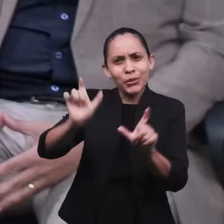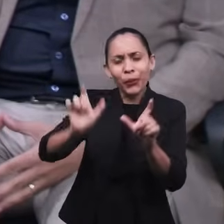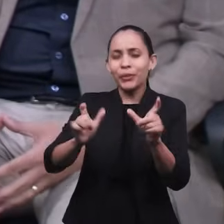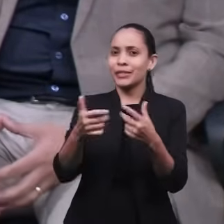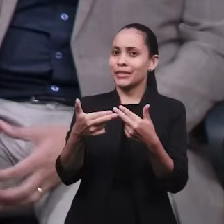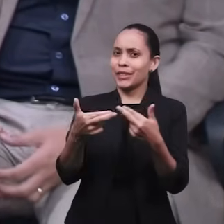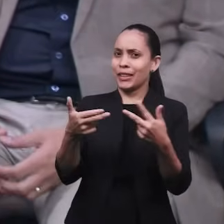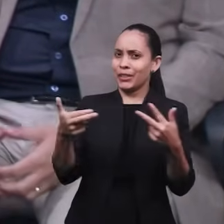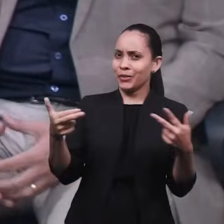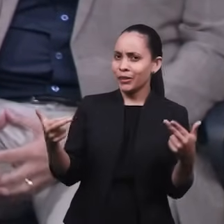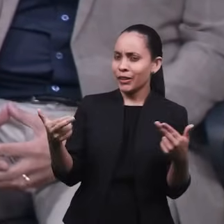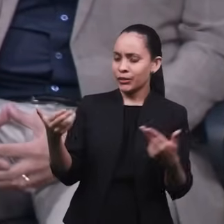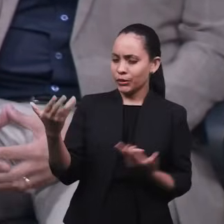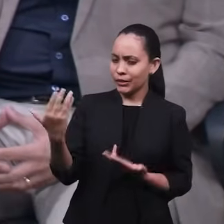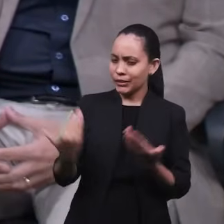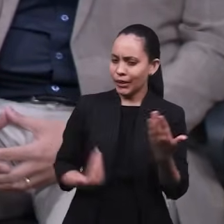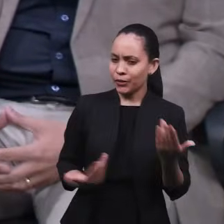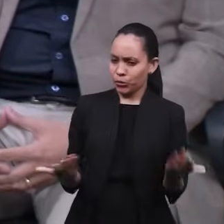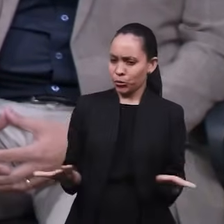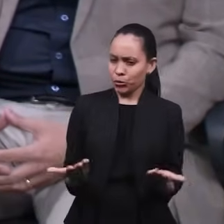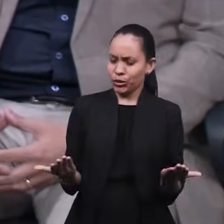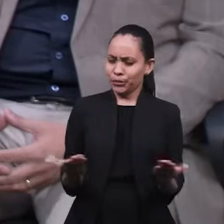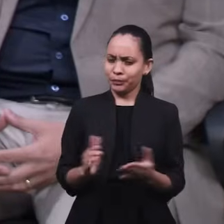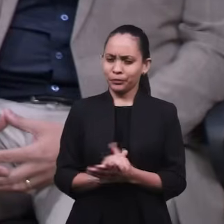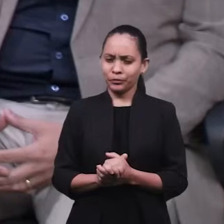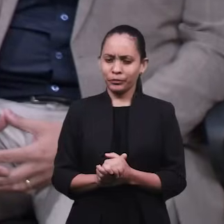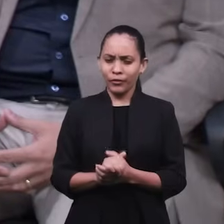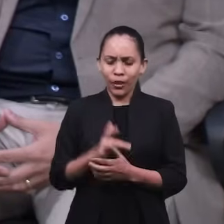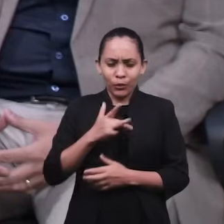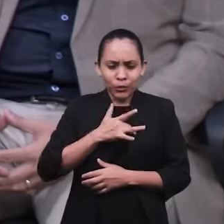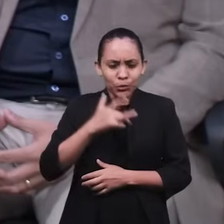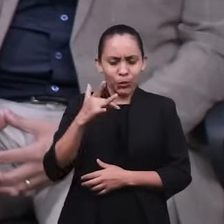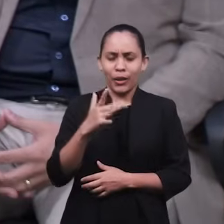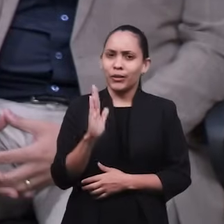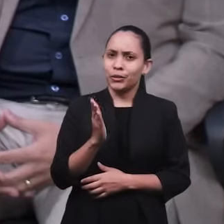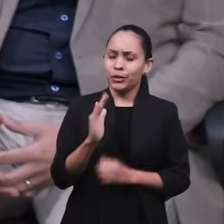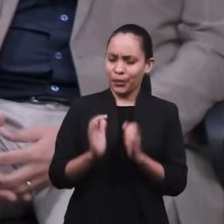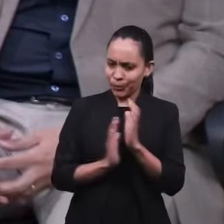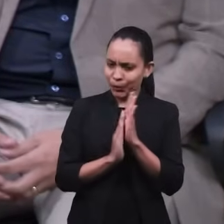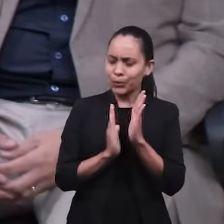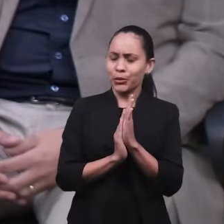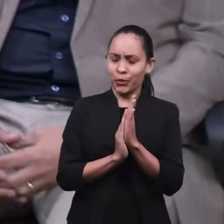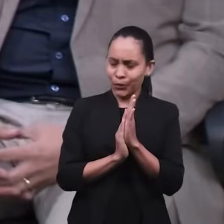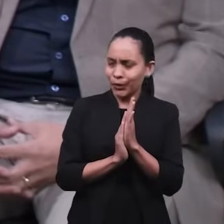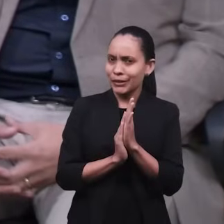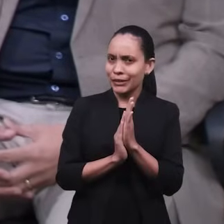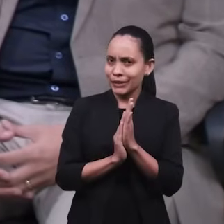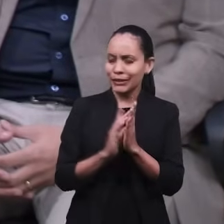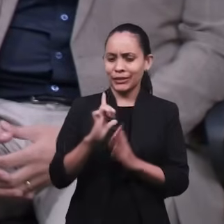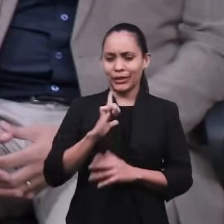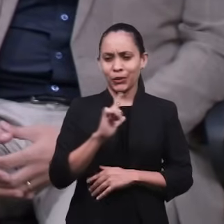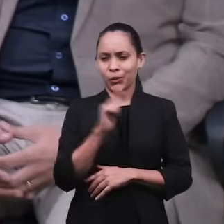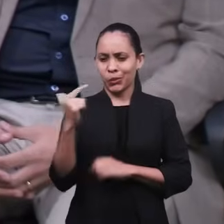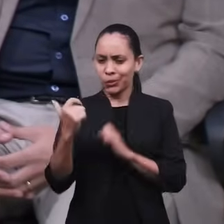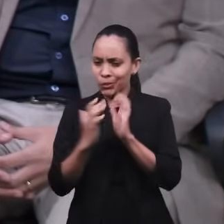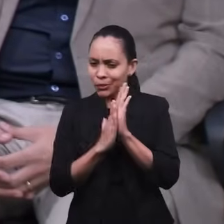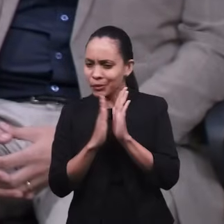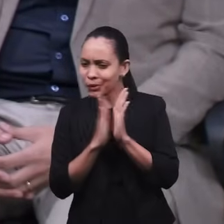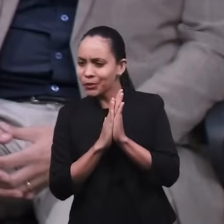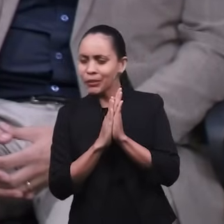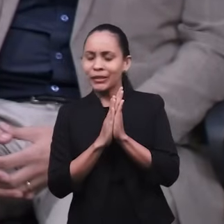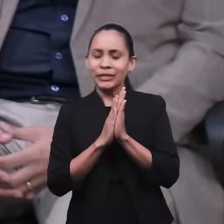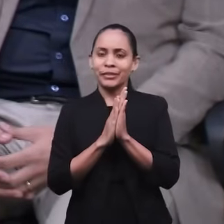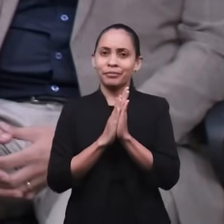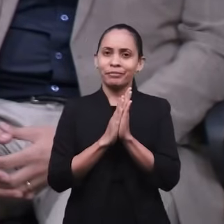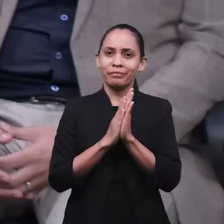muitos irmãos, muitos e muitos servos hoje na obra do Senhor foram tocados por louvores. Tem aquele louvor,